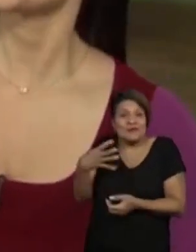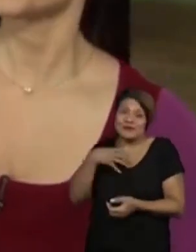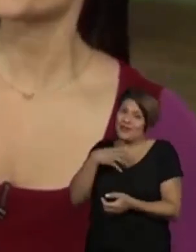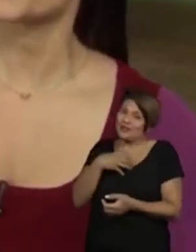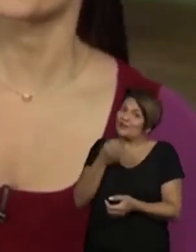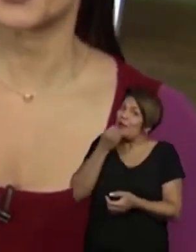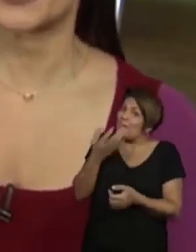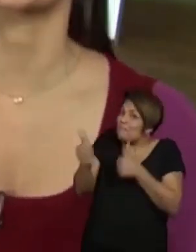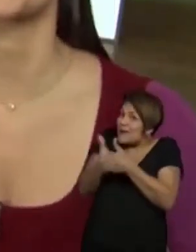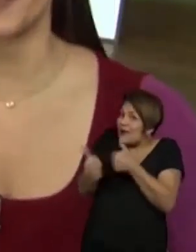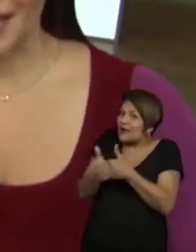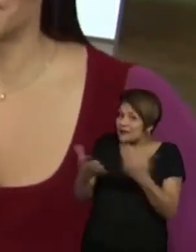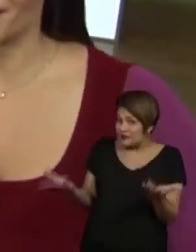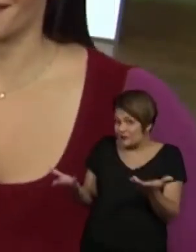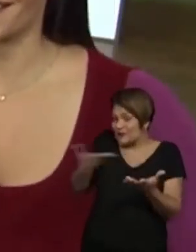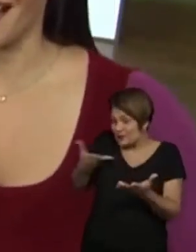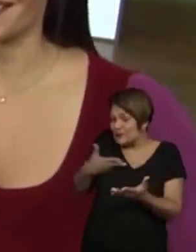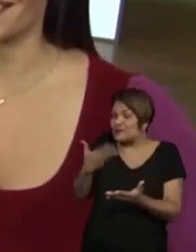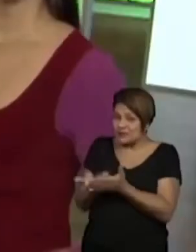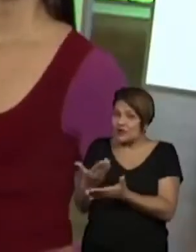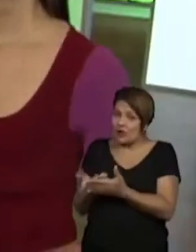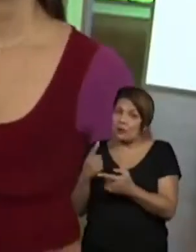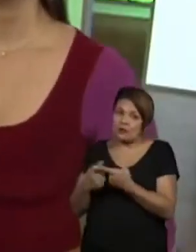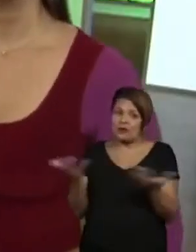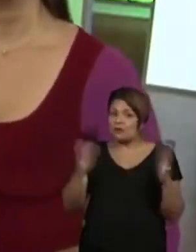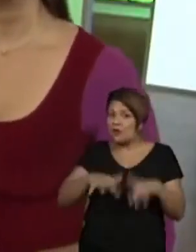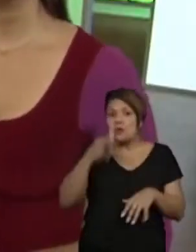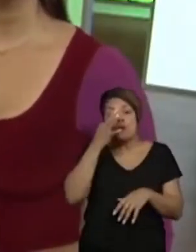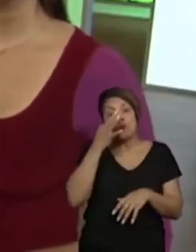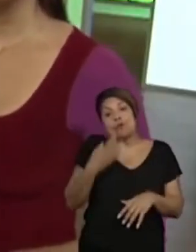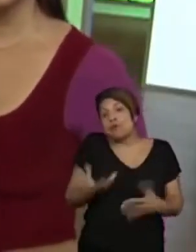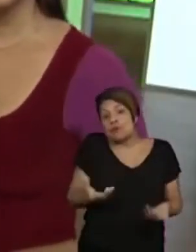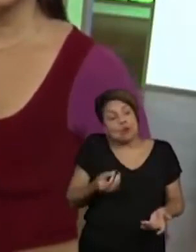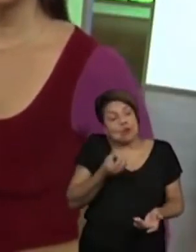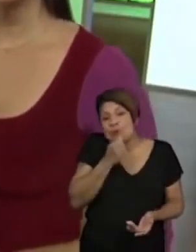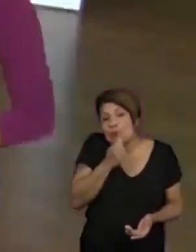Já que nem todo mundo tá voltando às atividades presenciais. Ah, tem um recado também